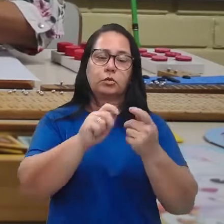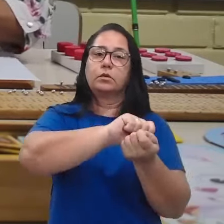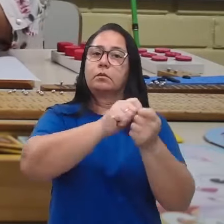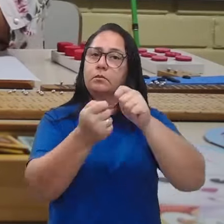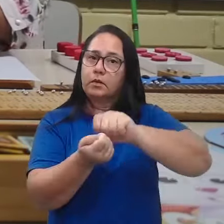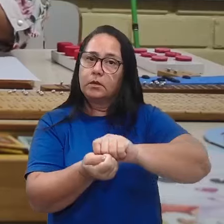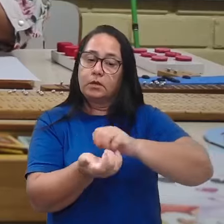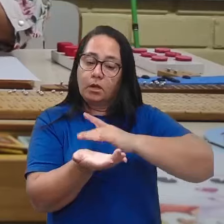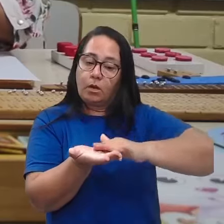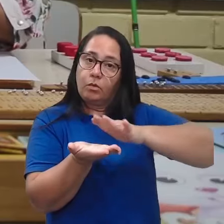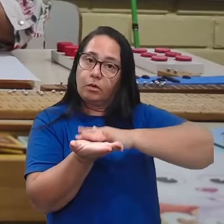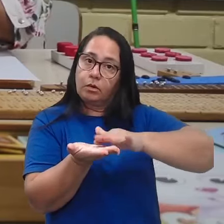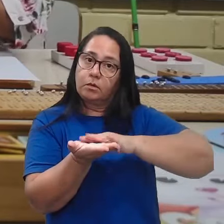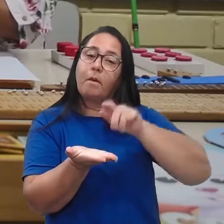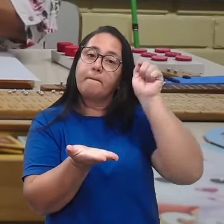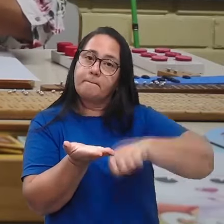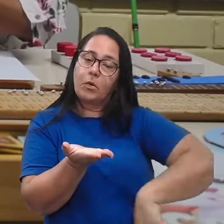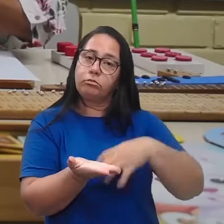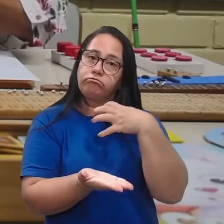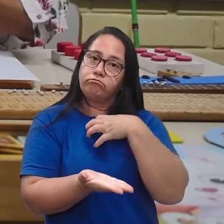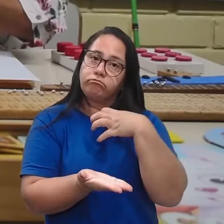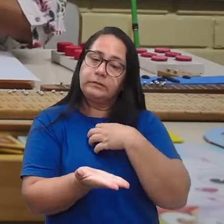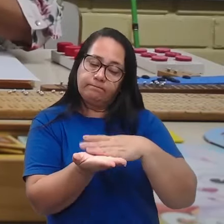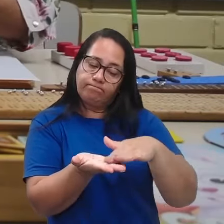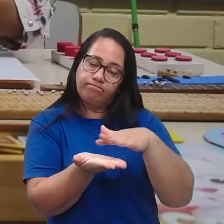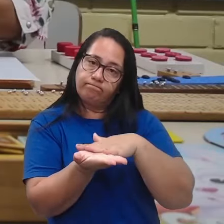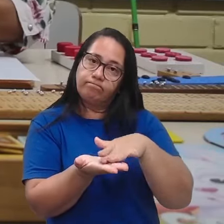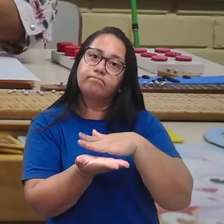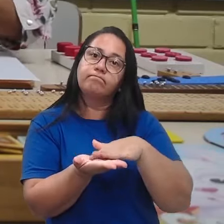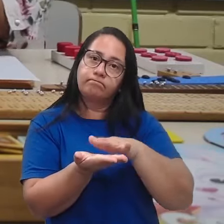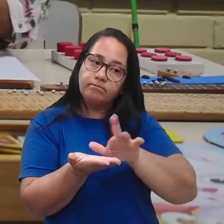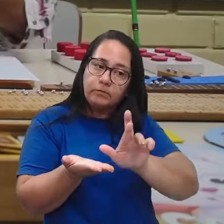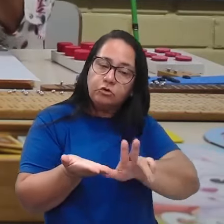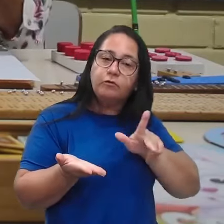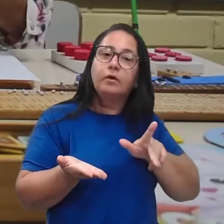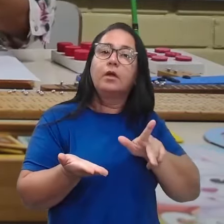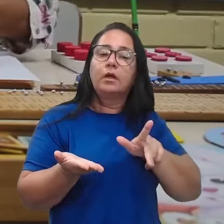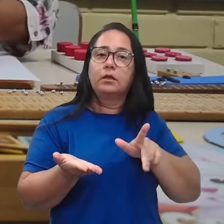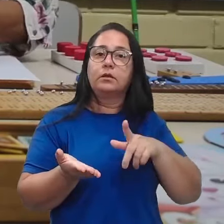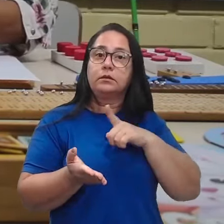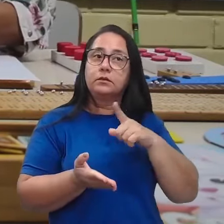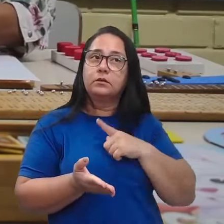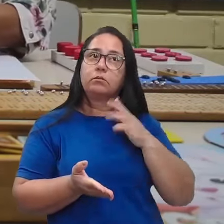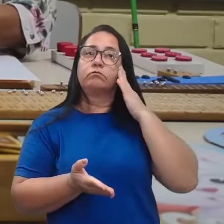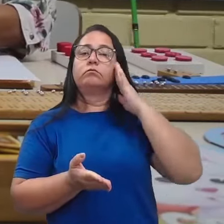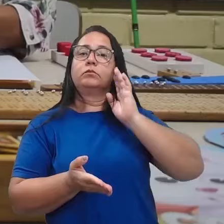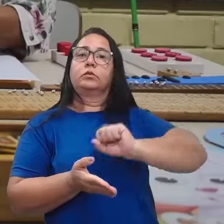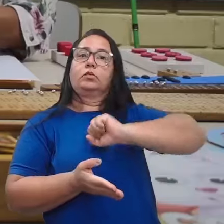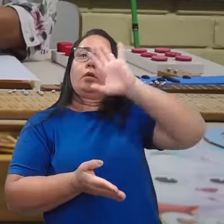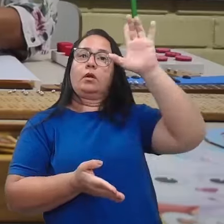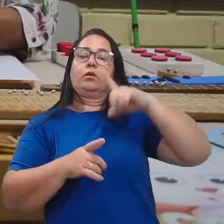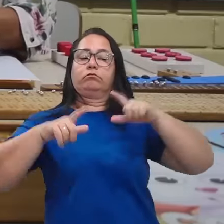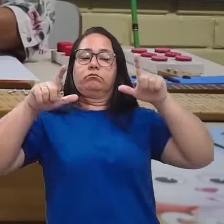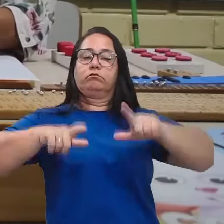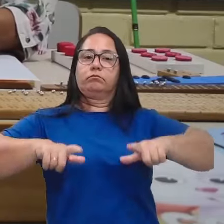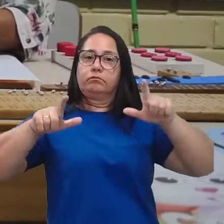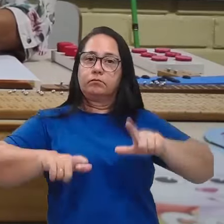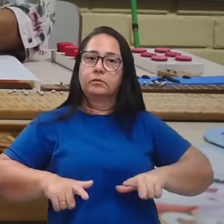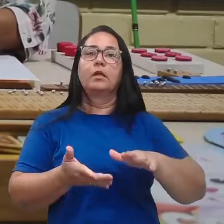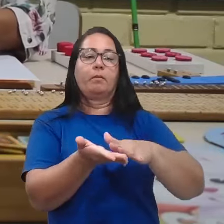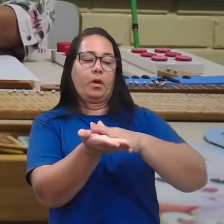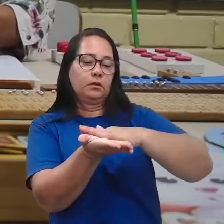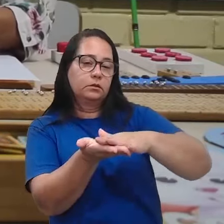em relevo, onde ele vai poder passar a mão e sentir a diferença e ter uma noção espacial. As texturas, né professor?